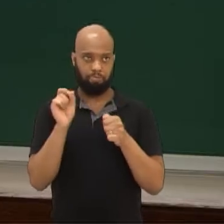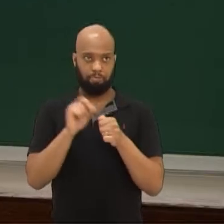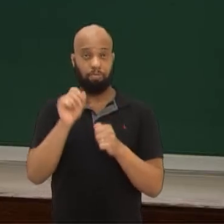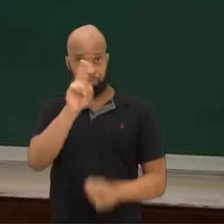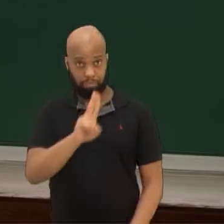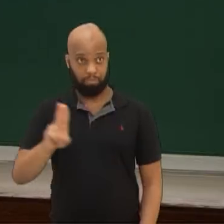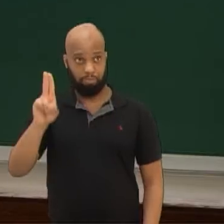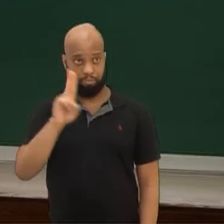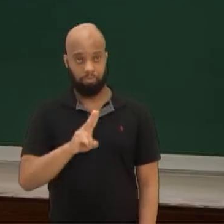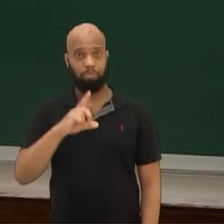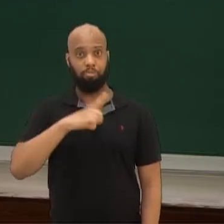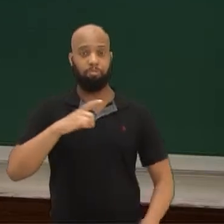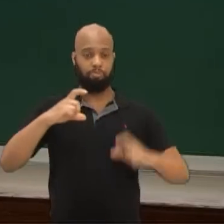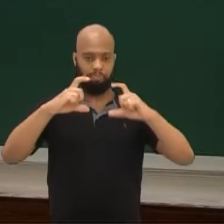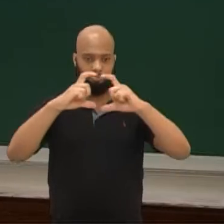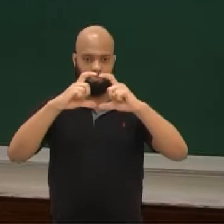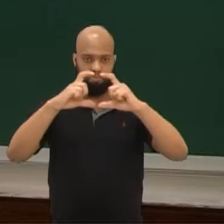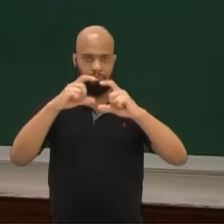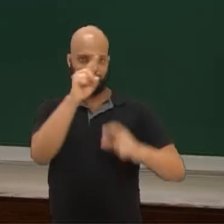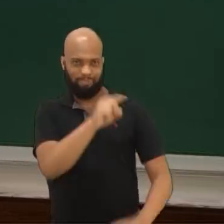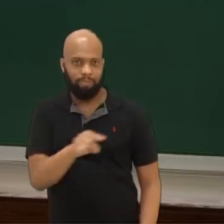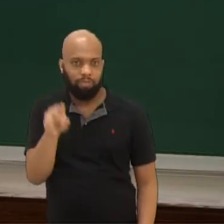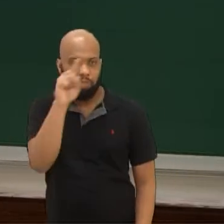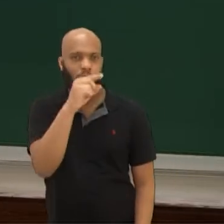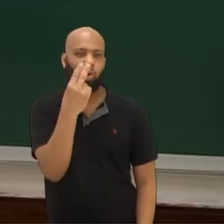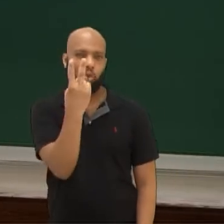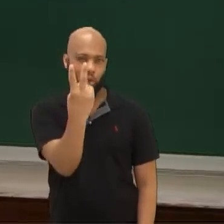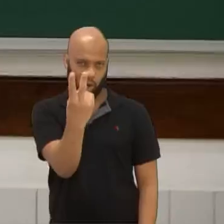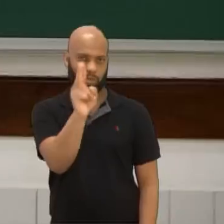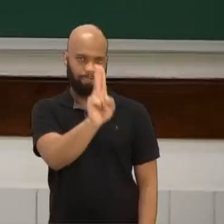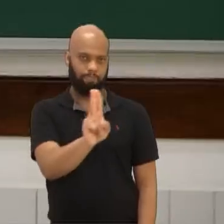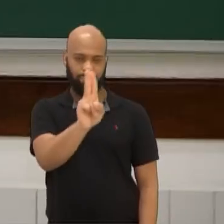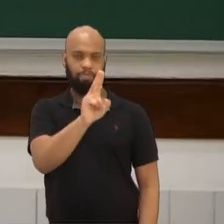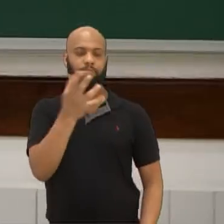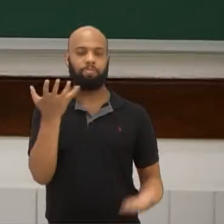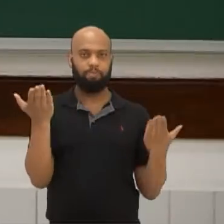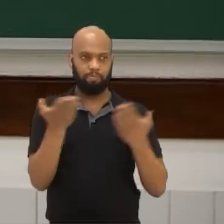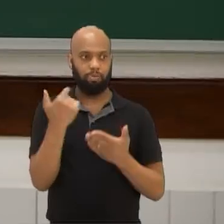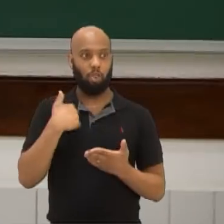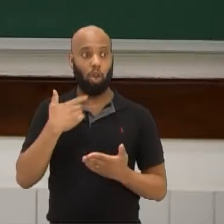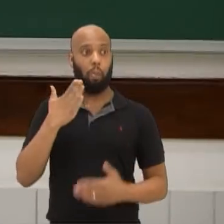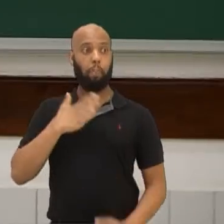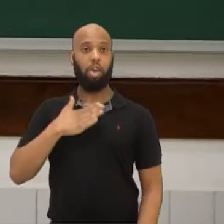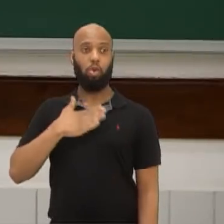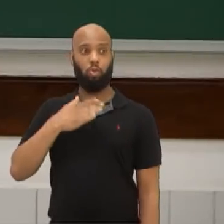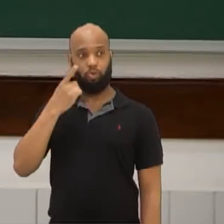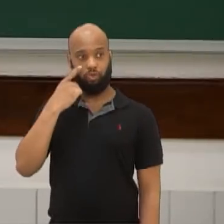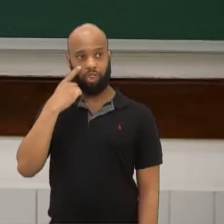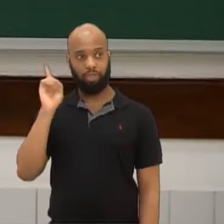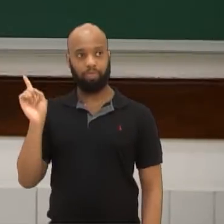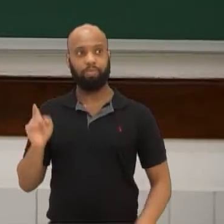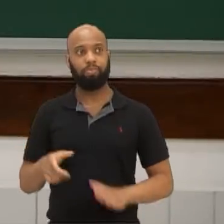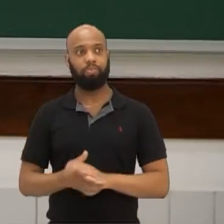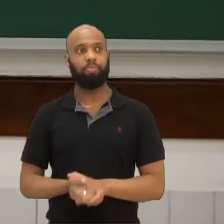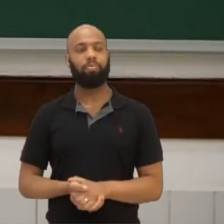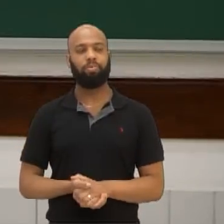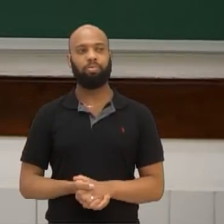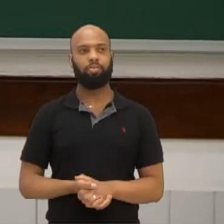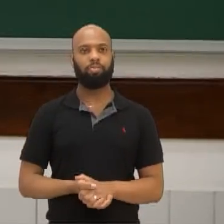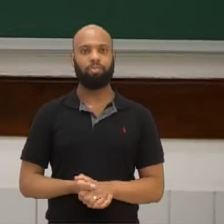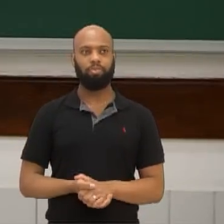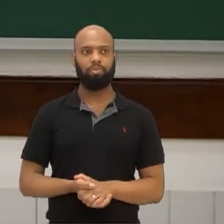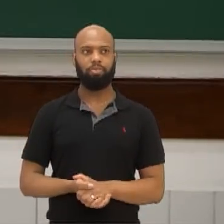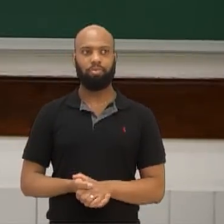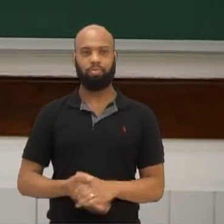vai utilizar os nossos círculos, né? 2 círculos. Vamos pegar lá. Então, a professora trouxe aqui, ó, um